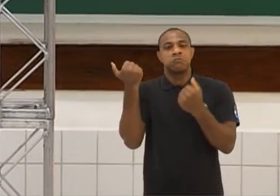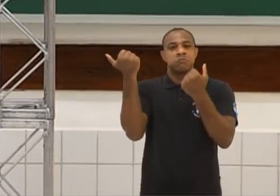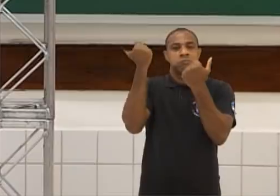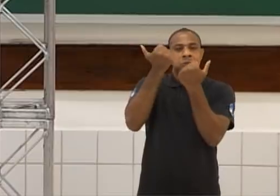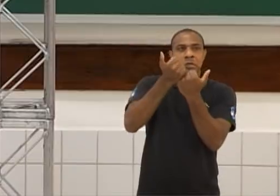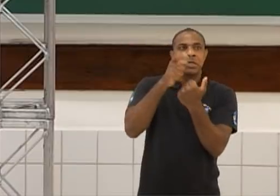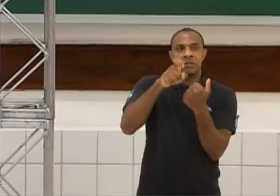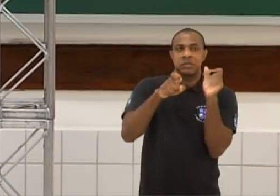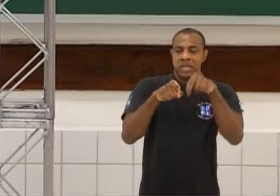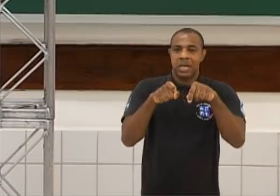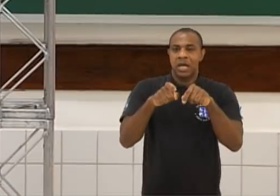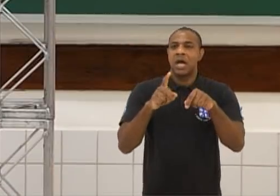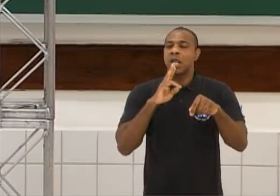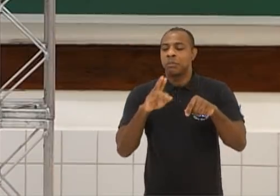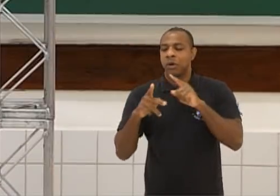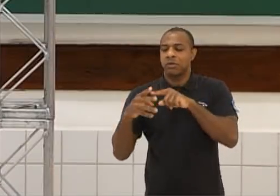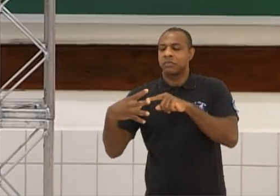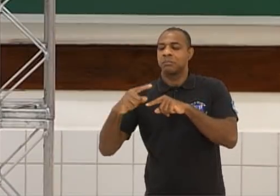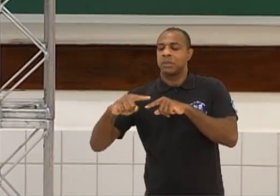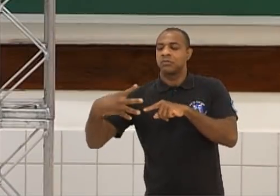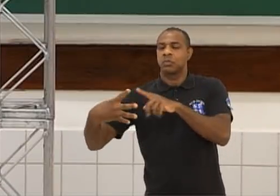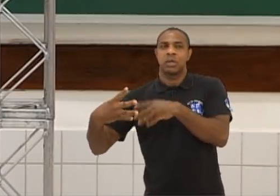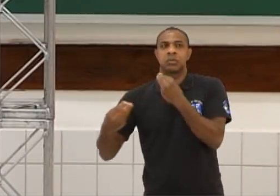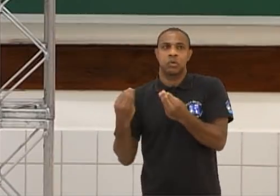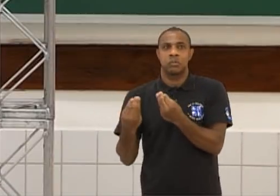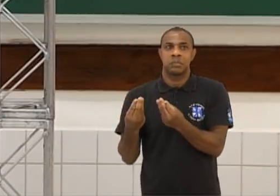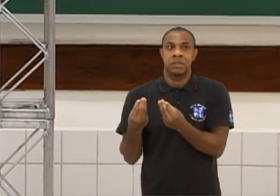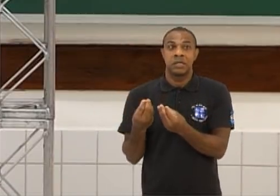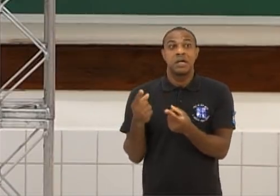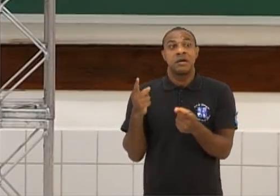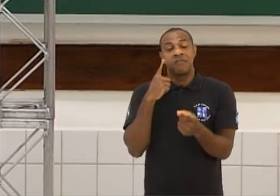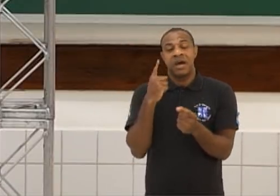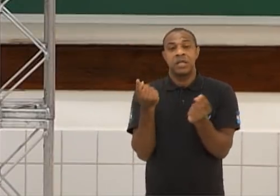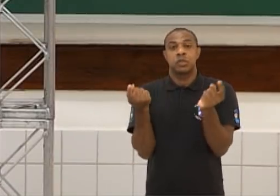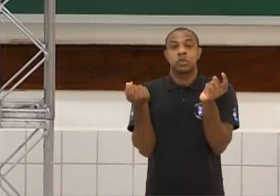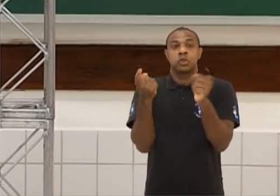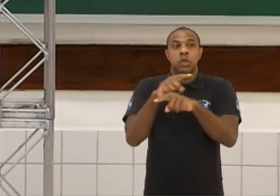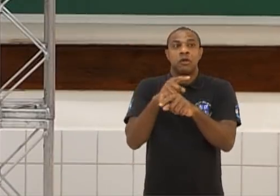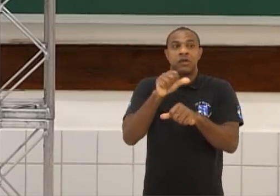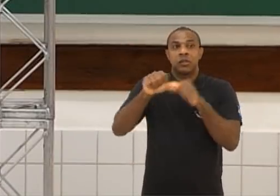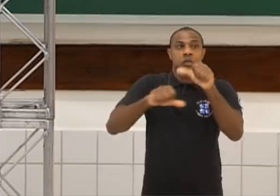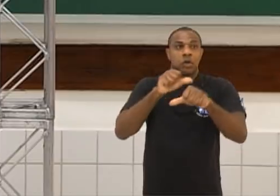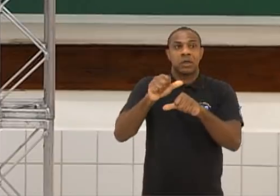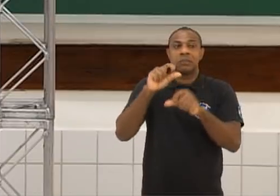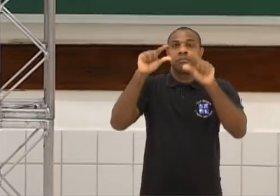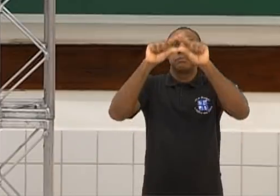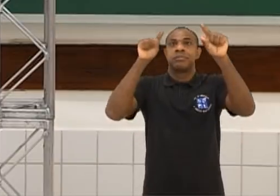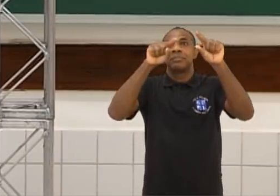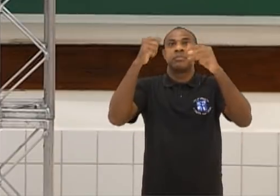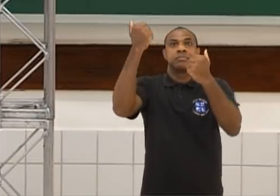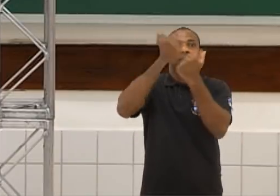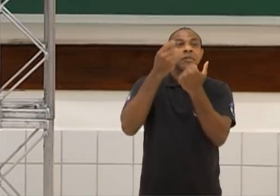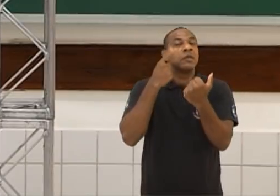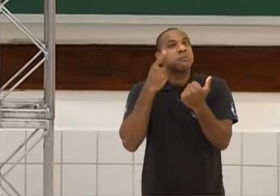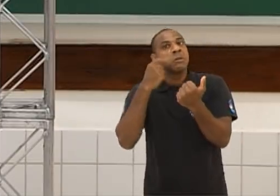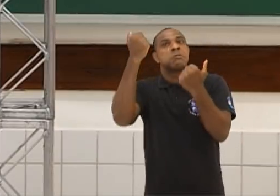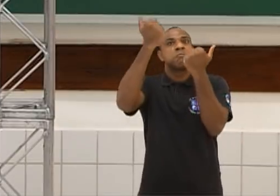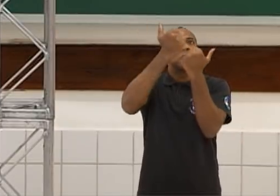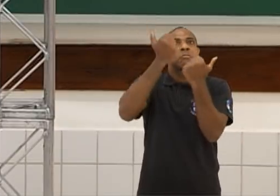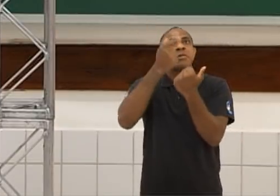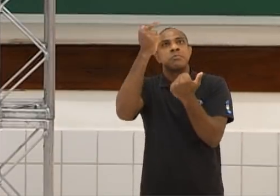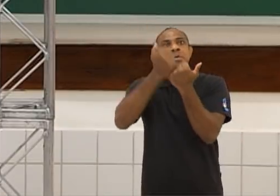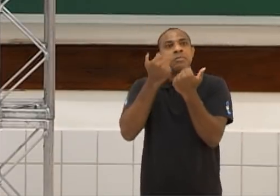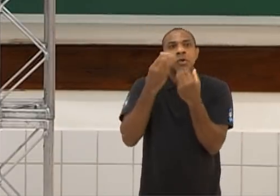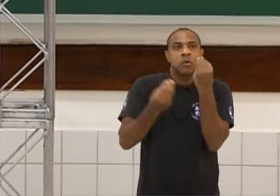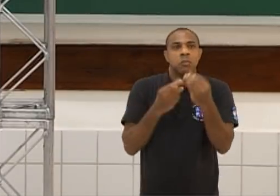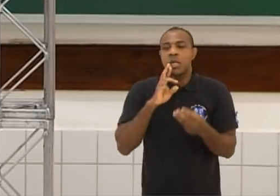Como é que eu testo? Eu troco o x para os números que estão citados lá no enunciado. Tá? E aí, se der certo a